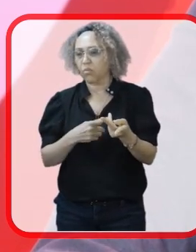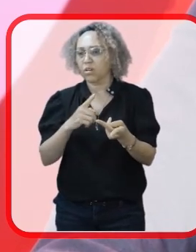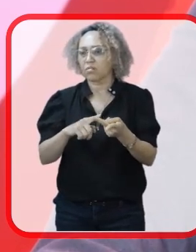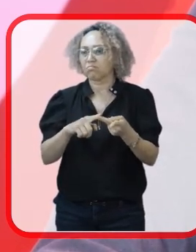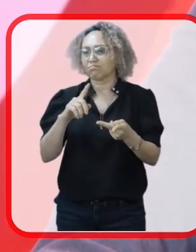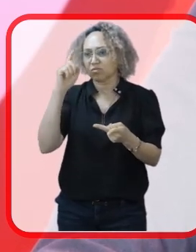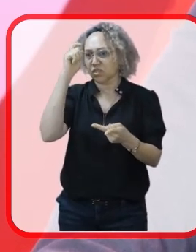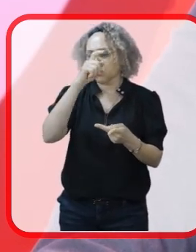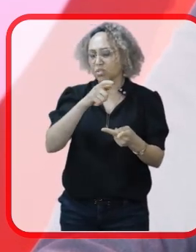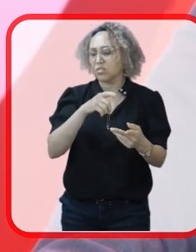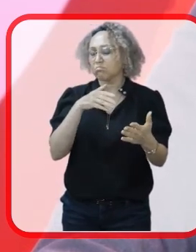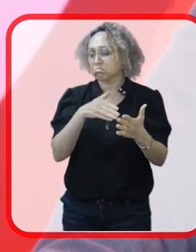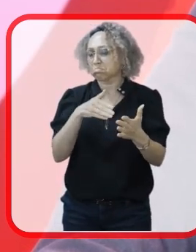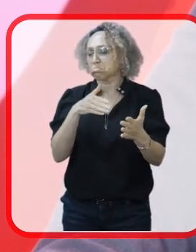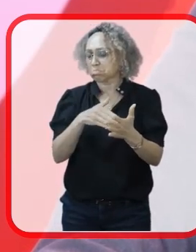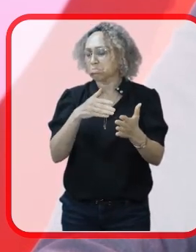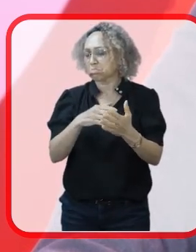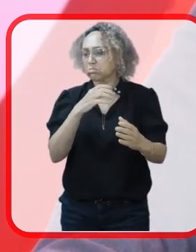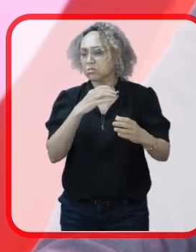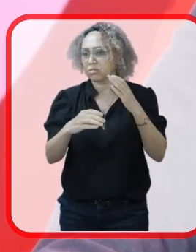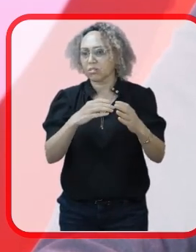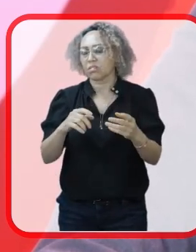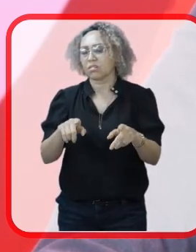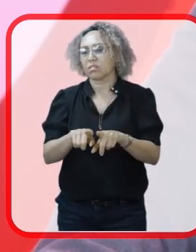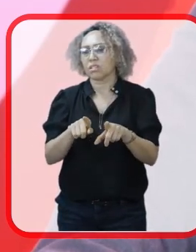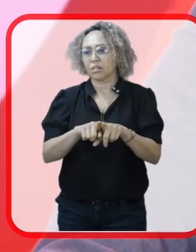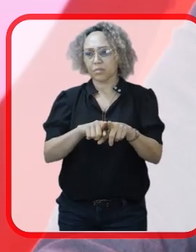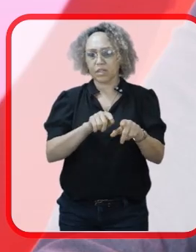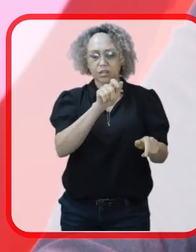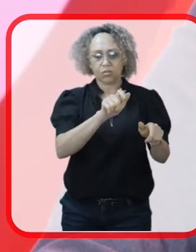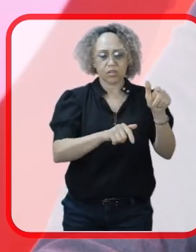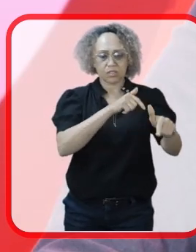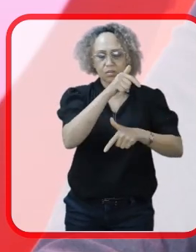de dialogar com as trabalhadoras e os trabalhadores